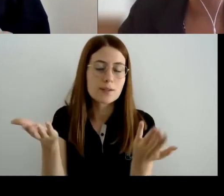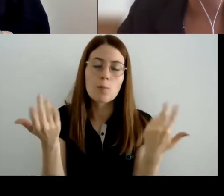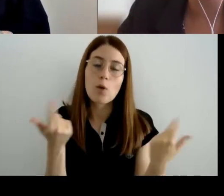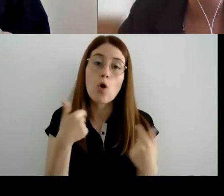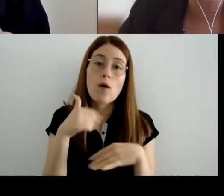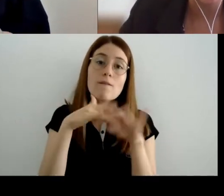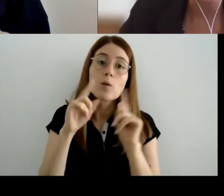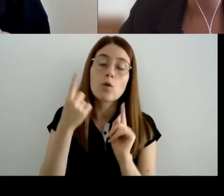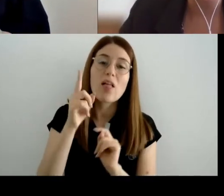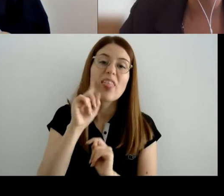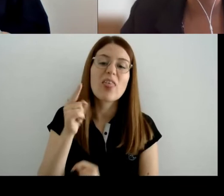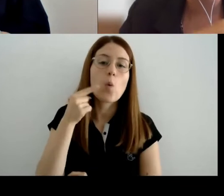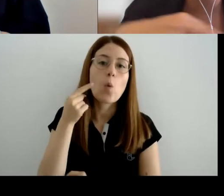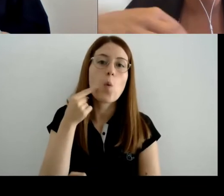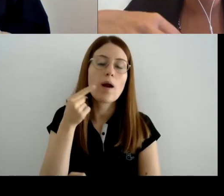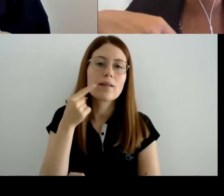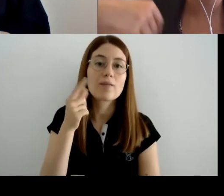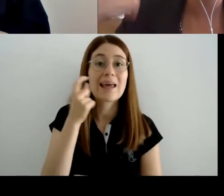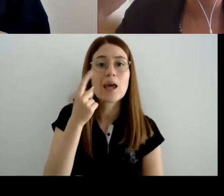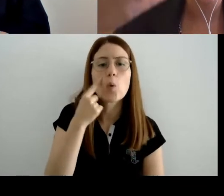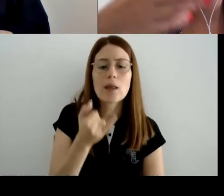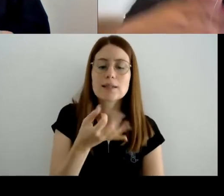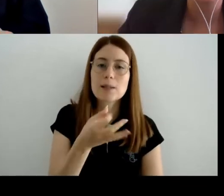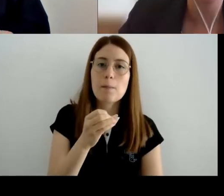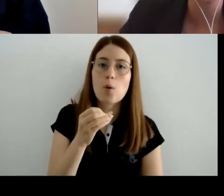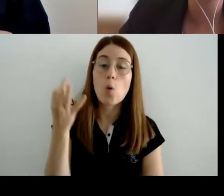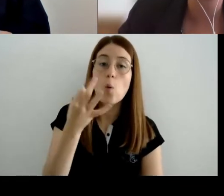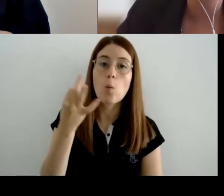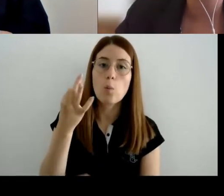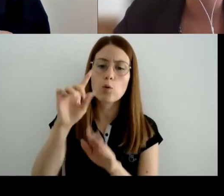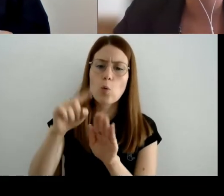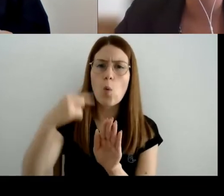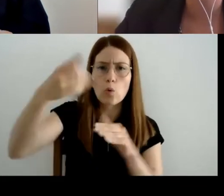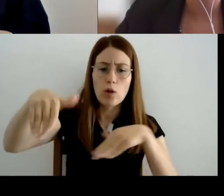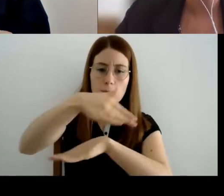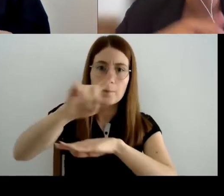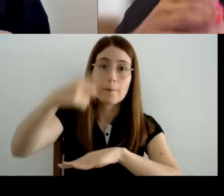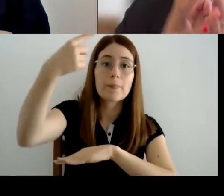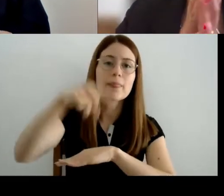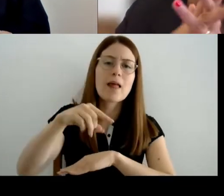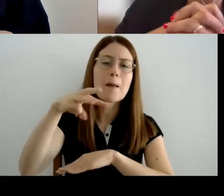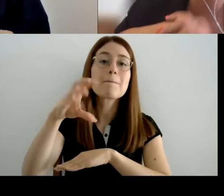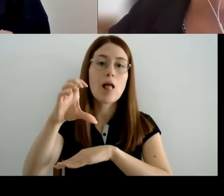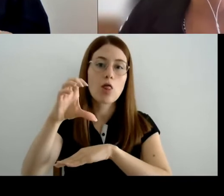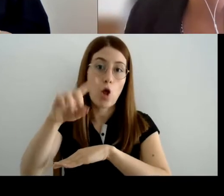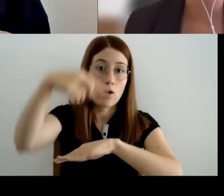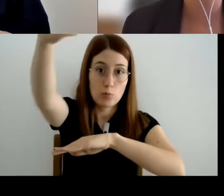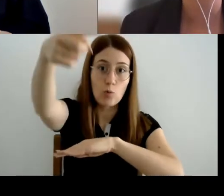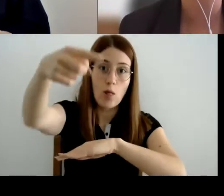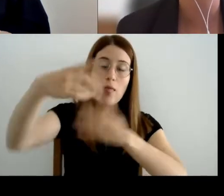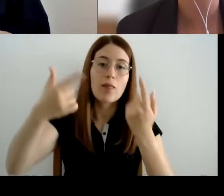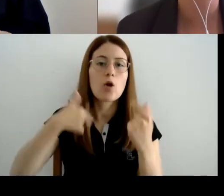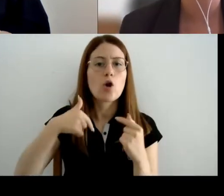numa quarta-feira. Quem conhece o IPO do Porto sabe que do outro lado da circunvalação existe um McDonald's, então juntamos cerca de